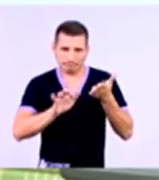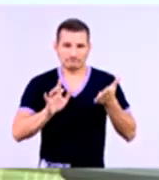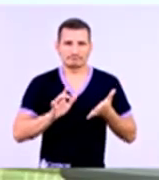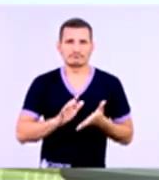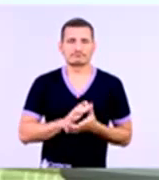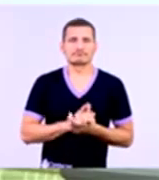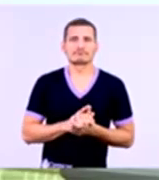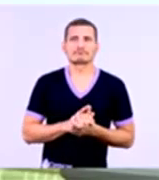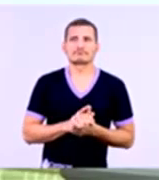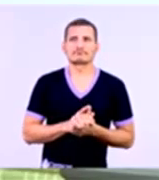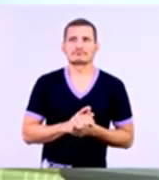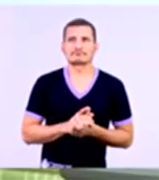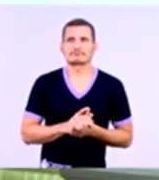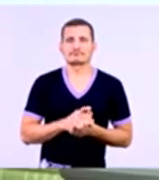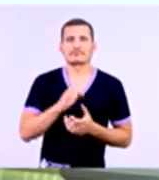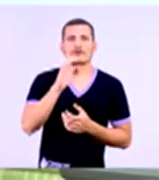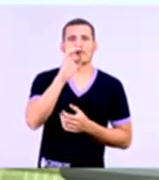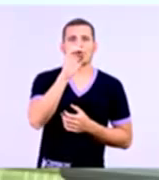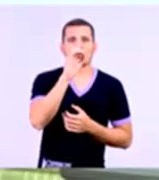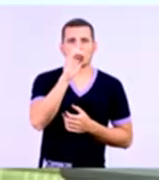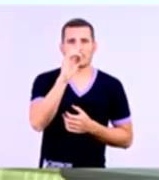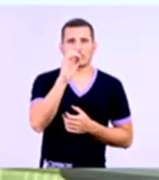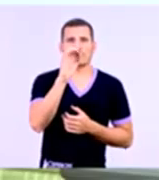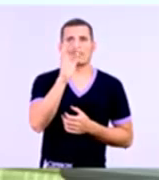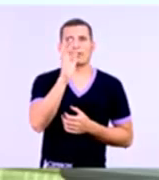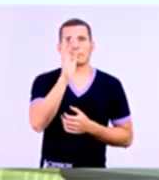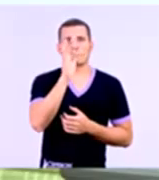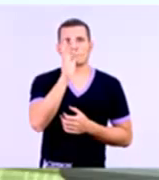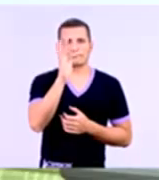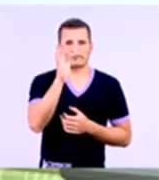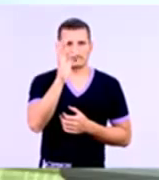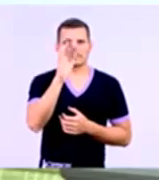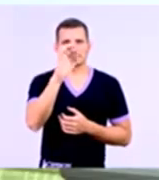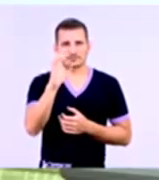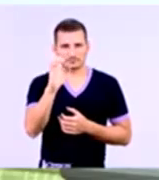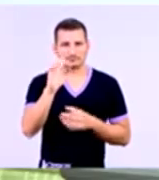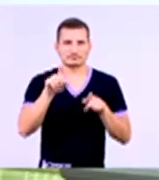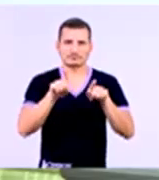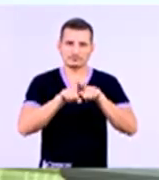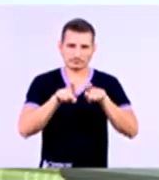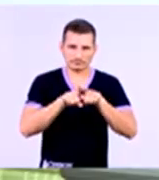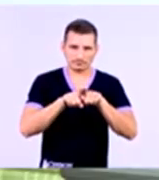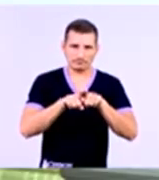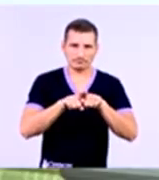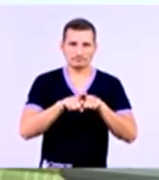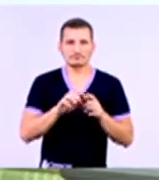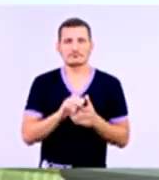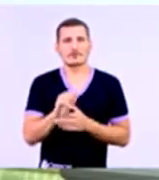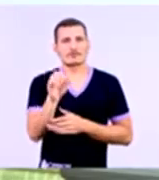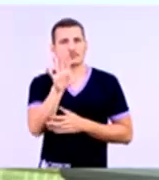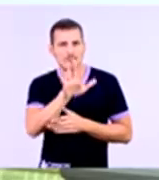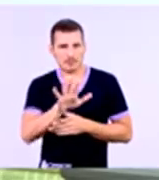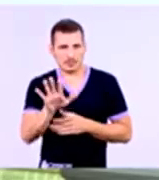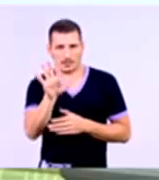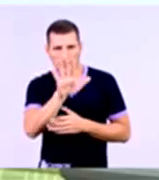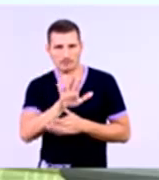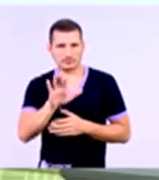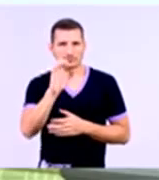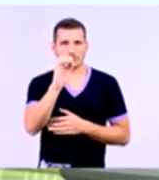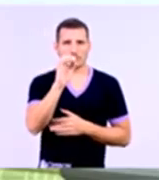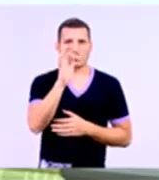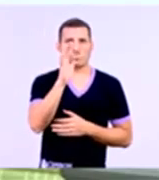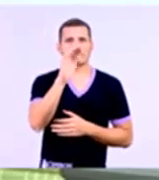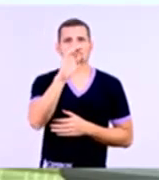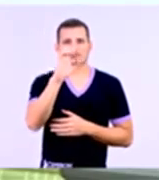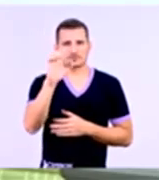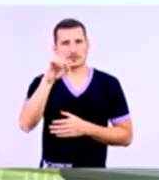as linhas Office, se vocês tiverem a oportunidade de baixar as últimas versões do Office, o layout delas é